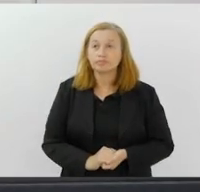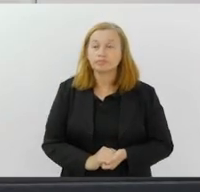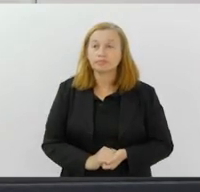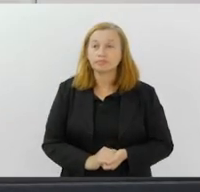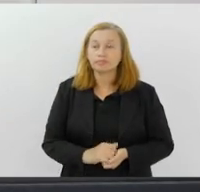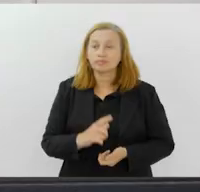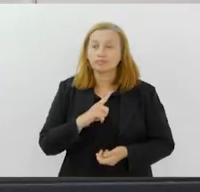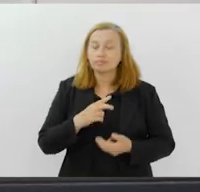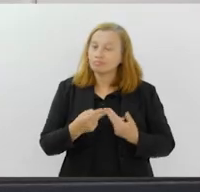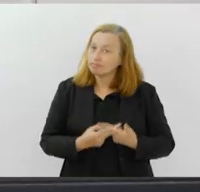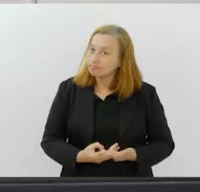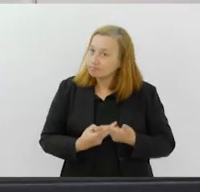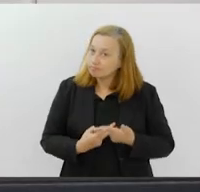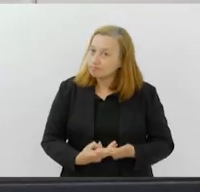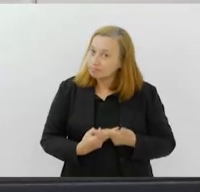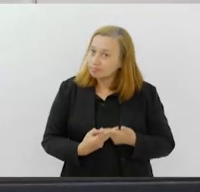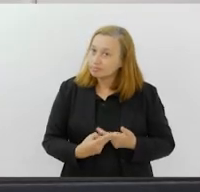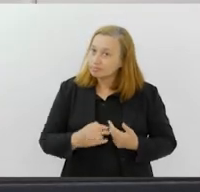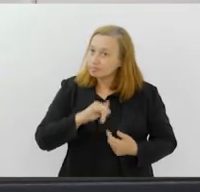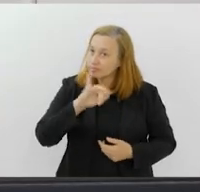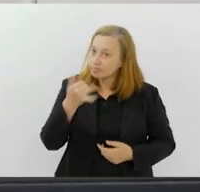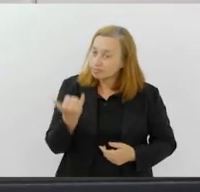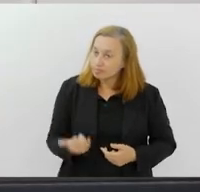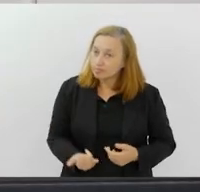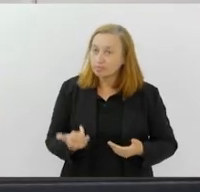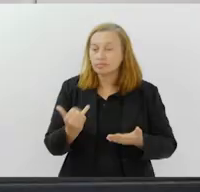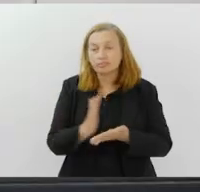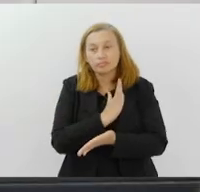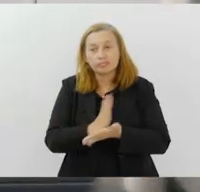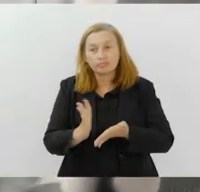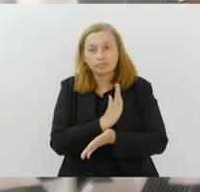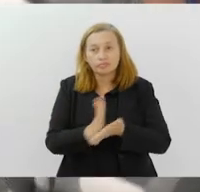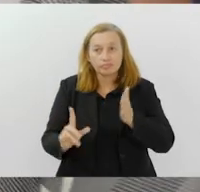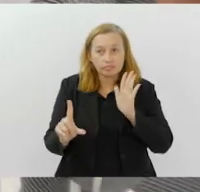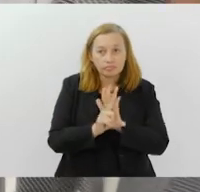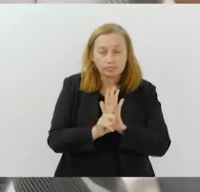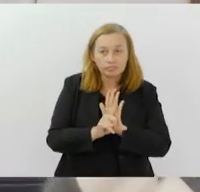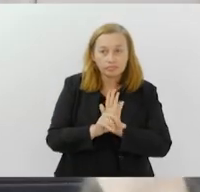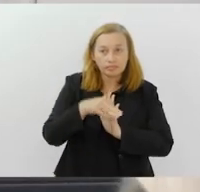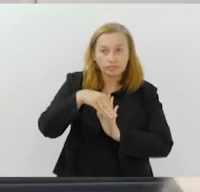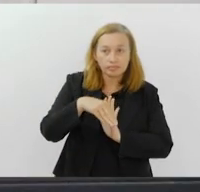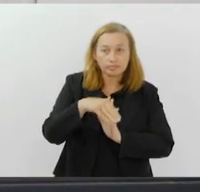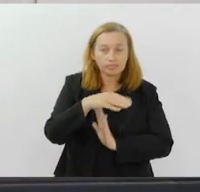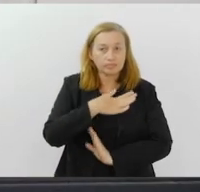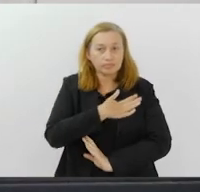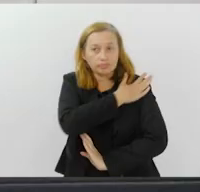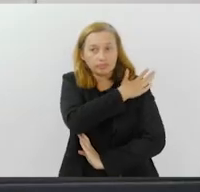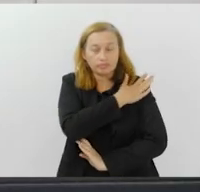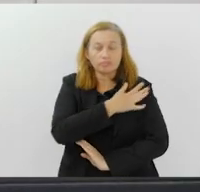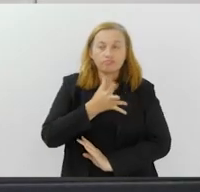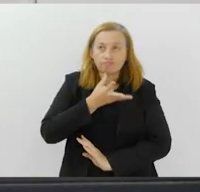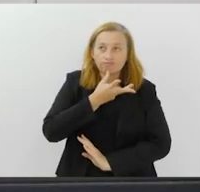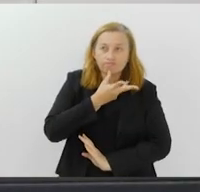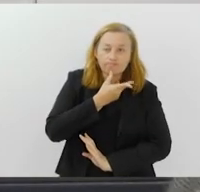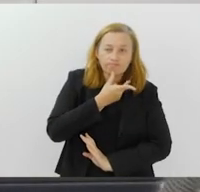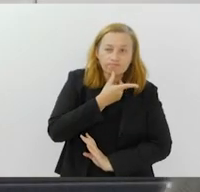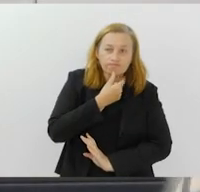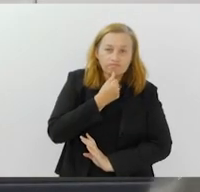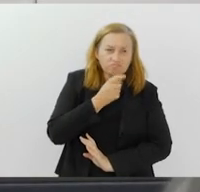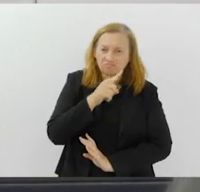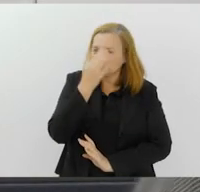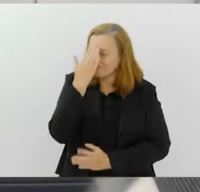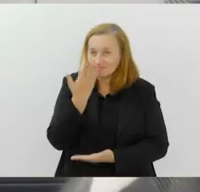uma paciência de Jó algumas das nossas leis Major a gente demorou não vai